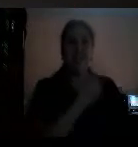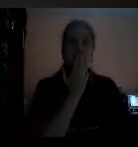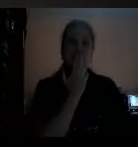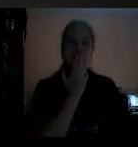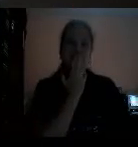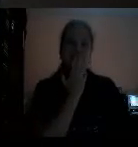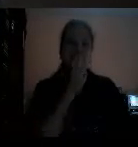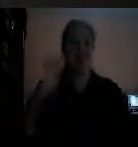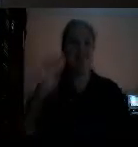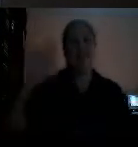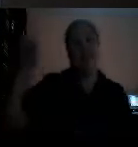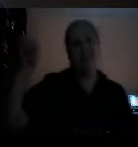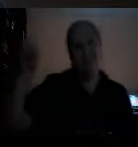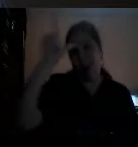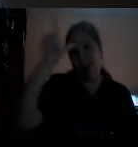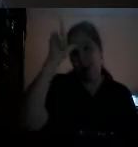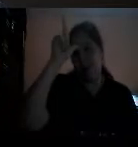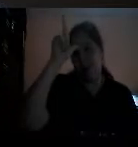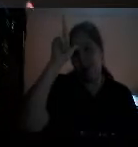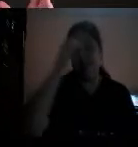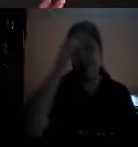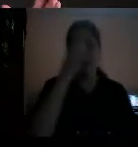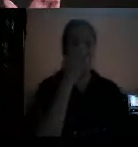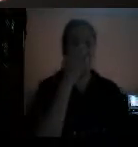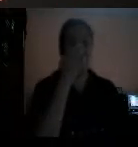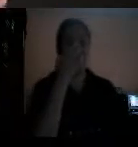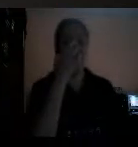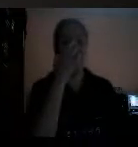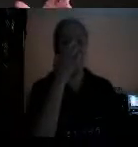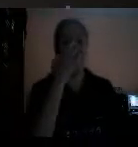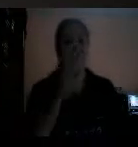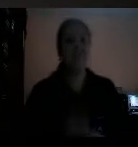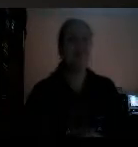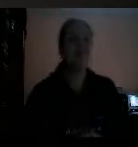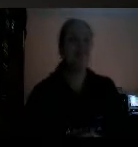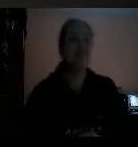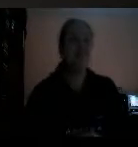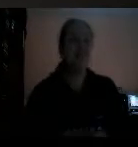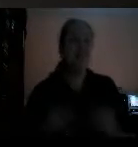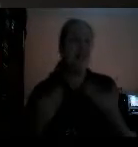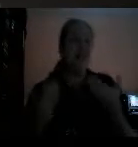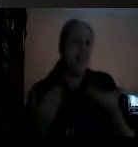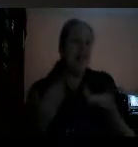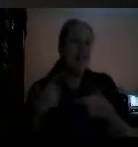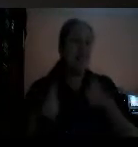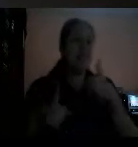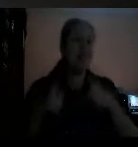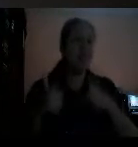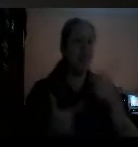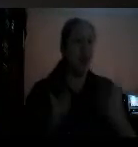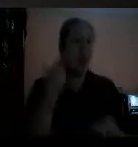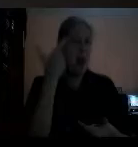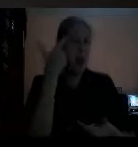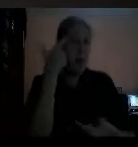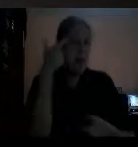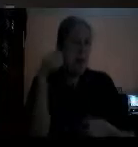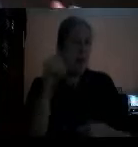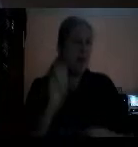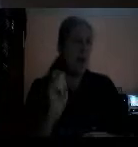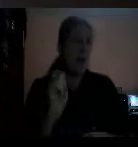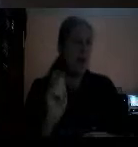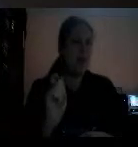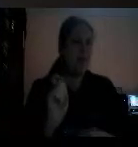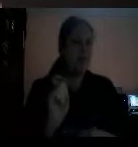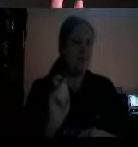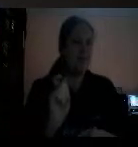estado vital lá de Hatzel, ele trabalha com a ideia do quê? Da Heartland, tá? Terra nuclear,